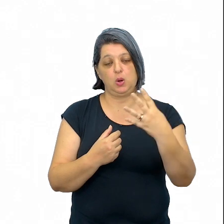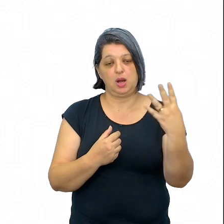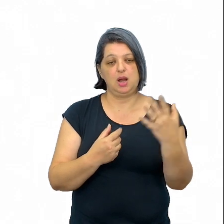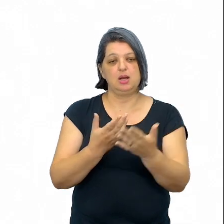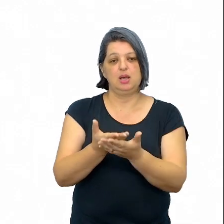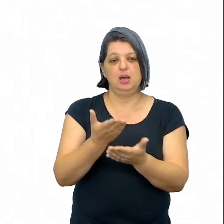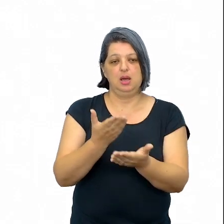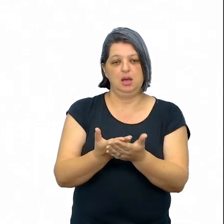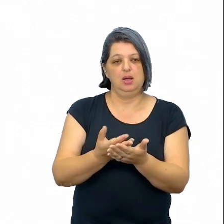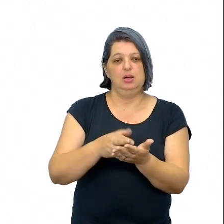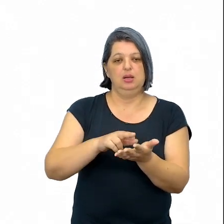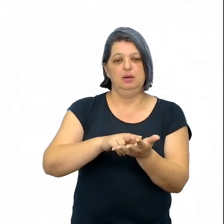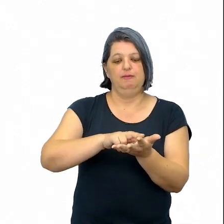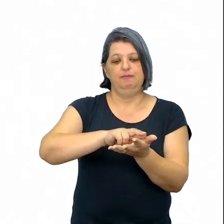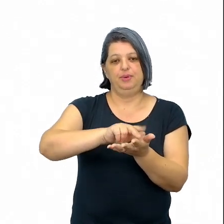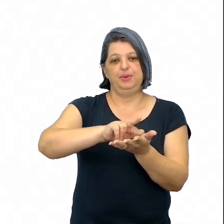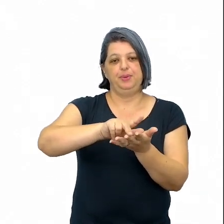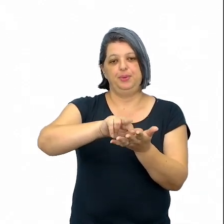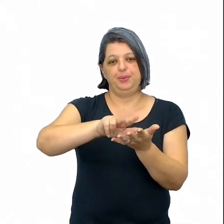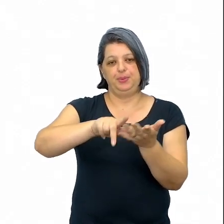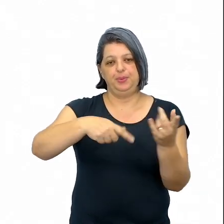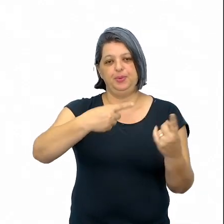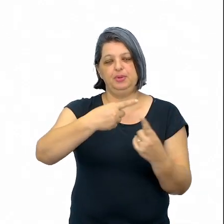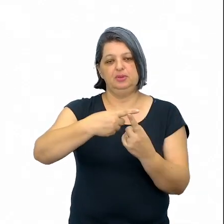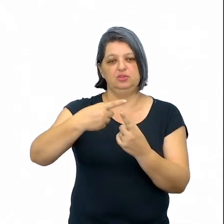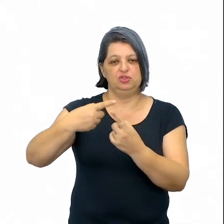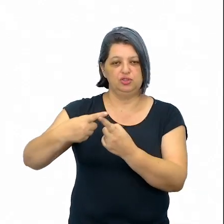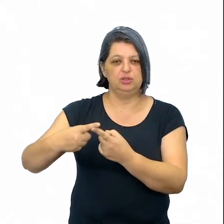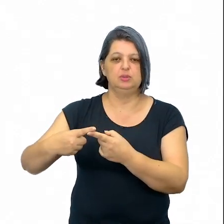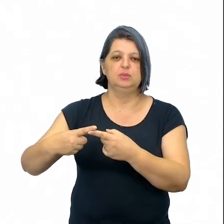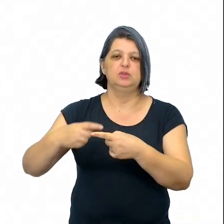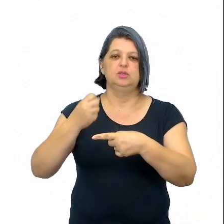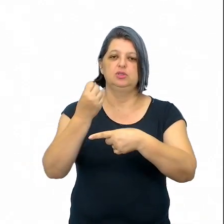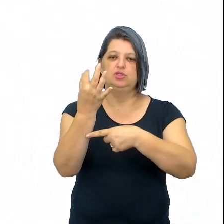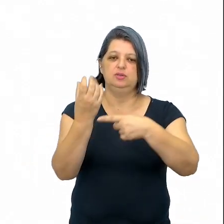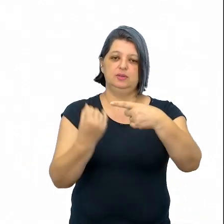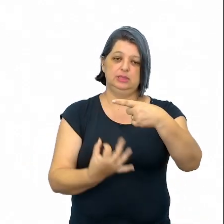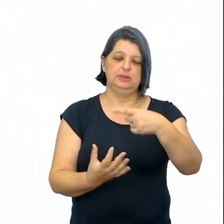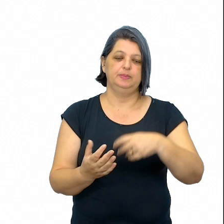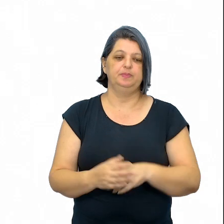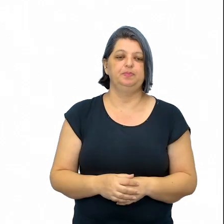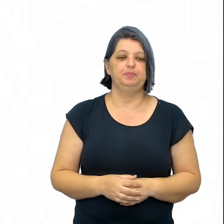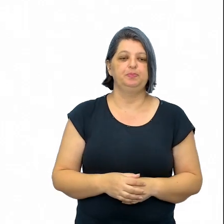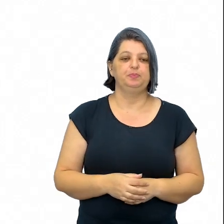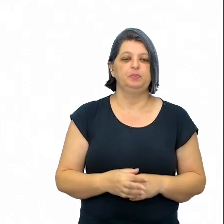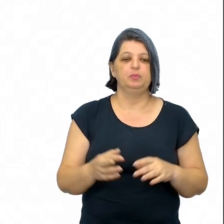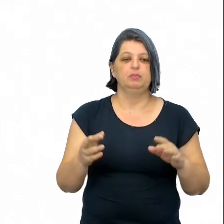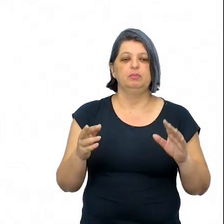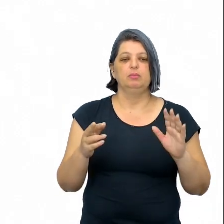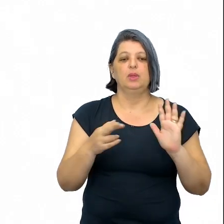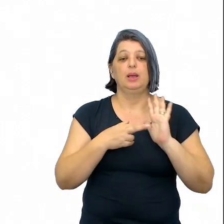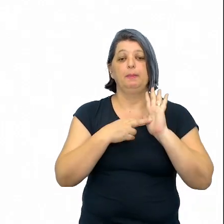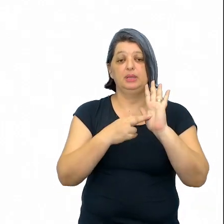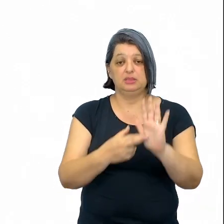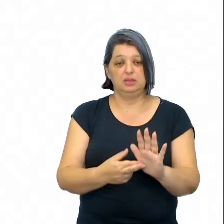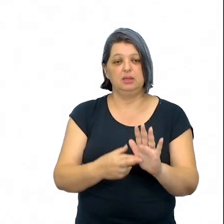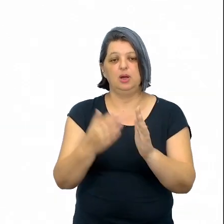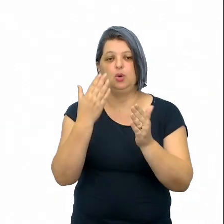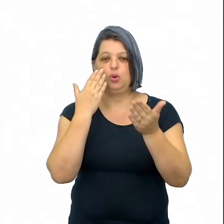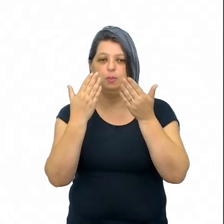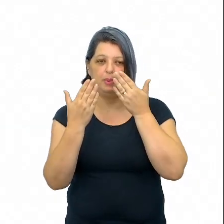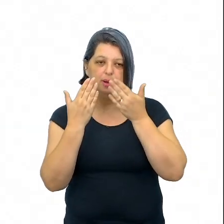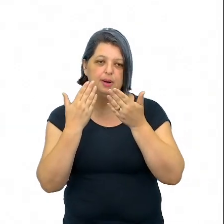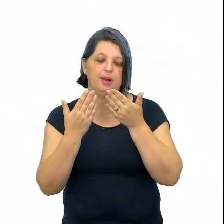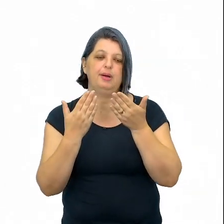tipos de fração. Reconhecer os diversos tipos de frações que nós temos. Representar, comparar e ordenar frações